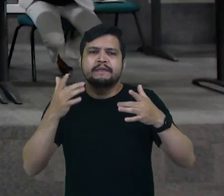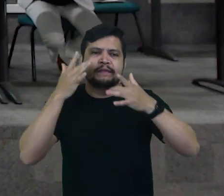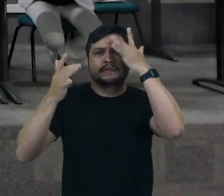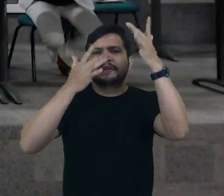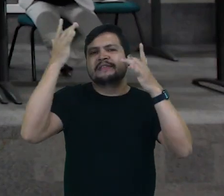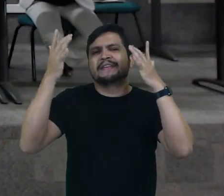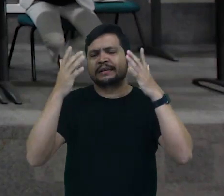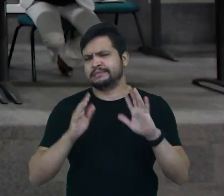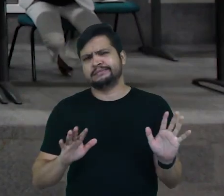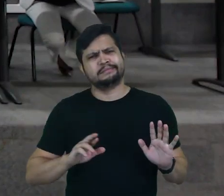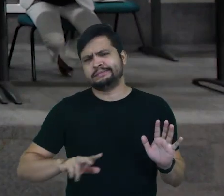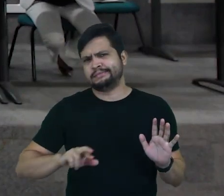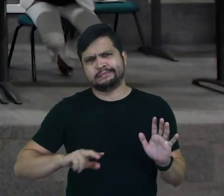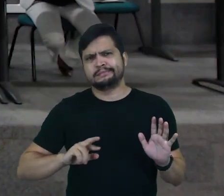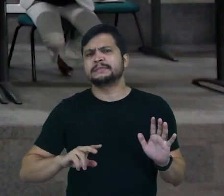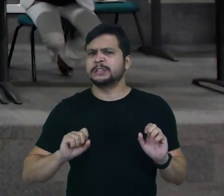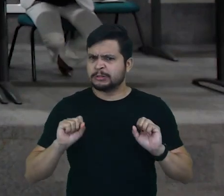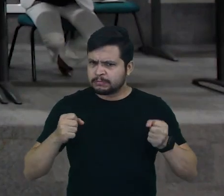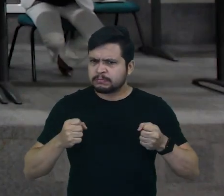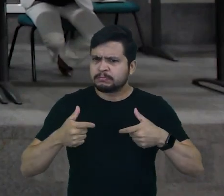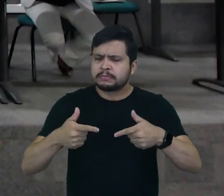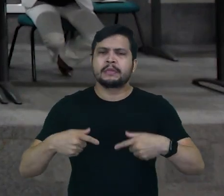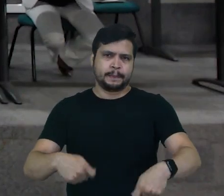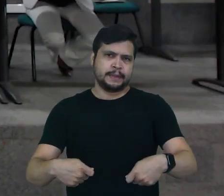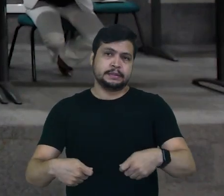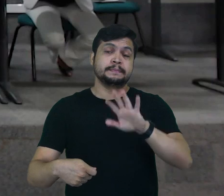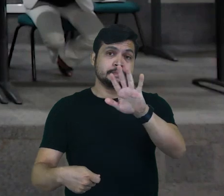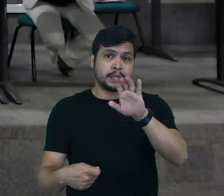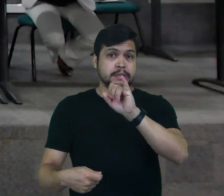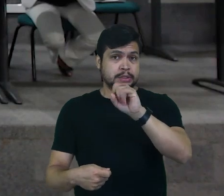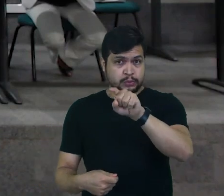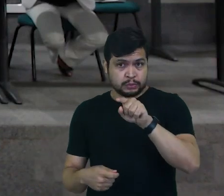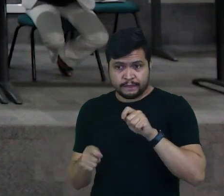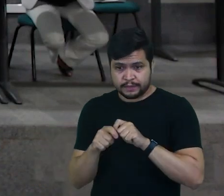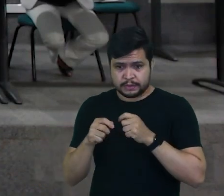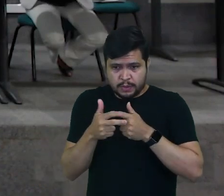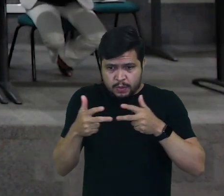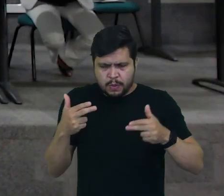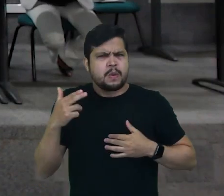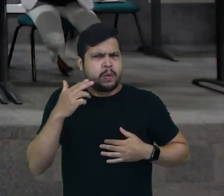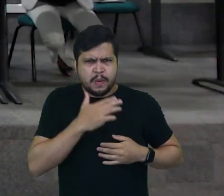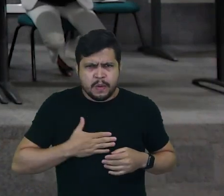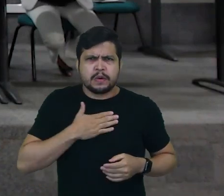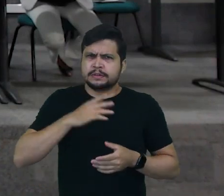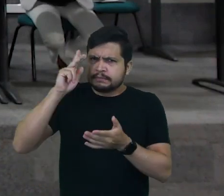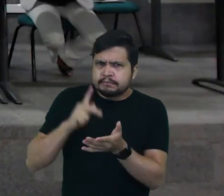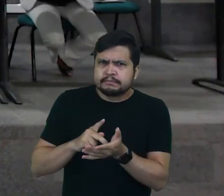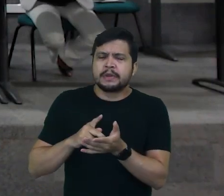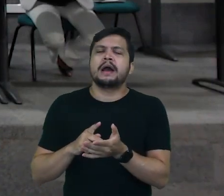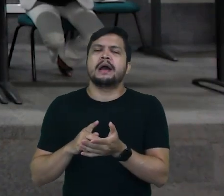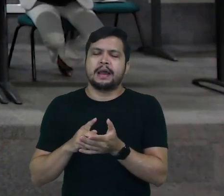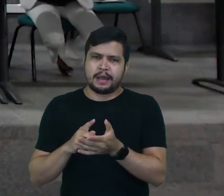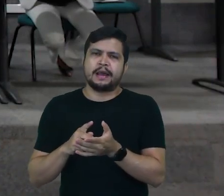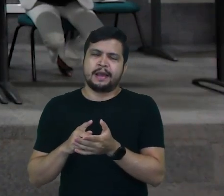existe mesmo. Não vai ser fácil. Agora, é aquela história que eu falava assim, se você está fazendo uma coisa que você